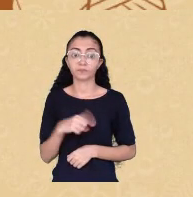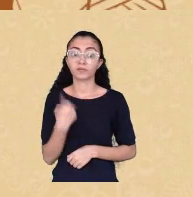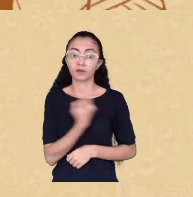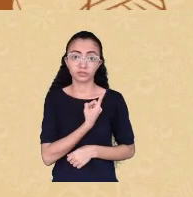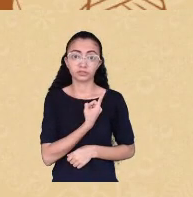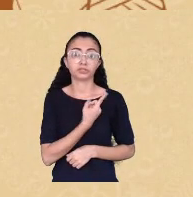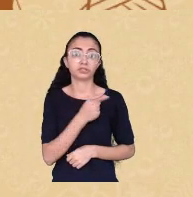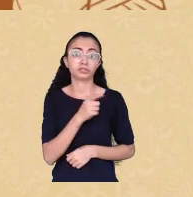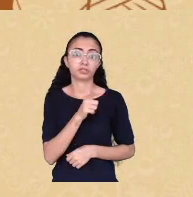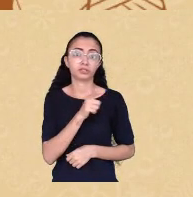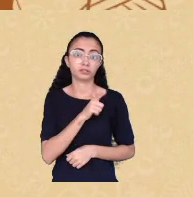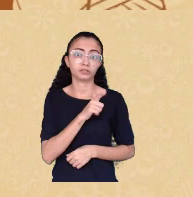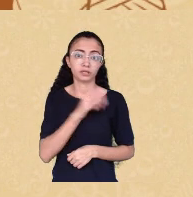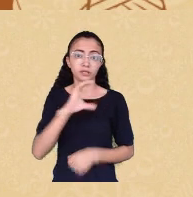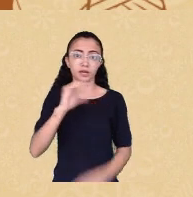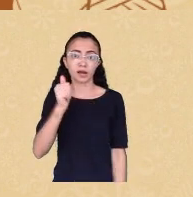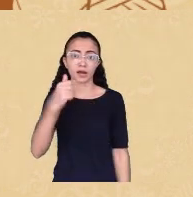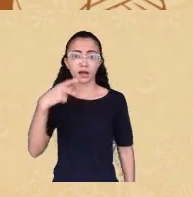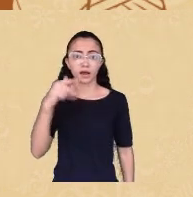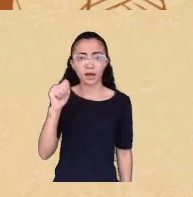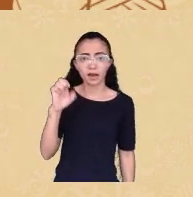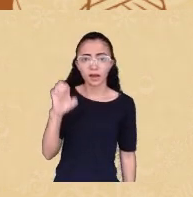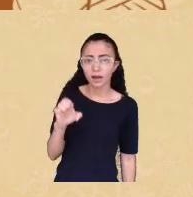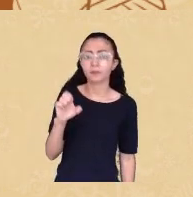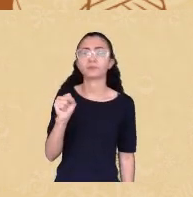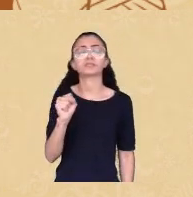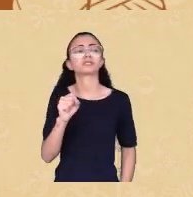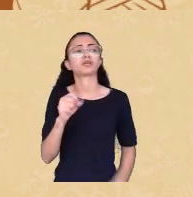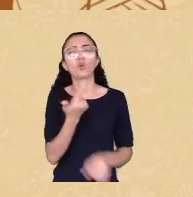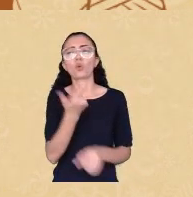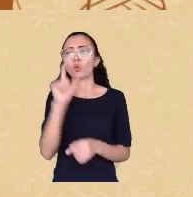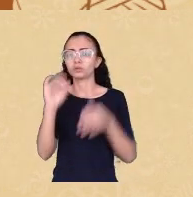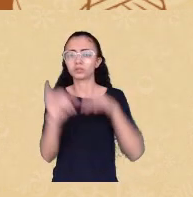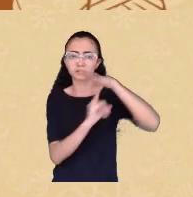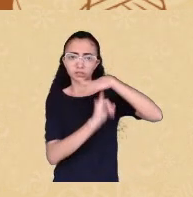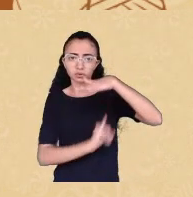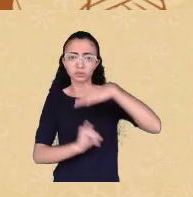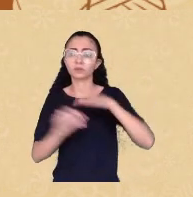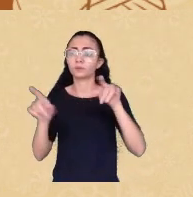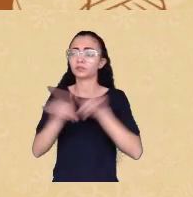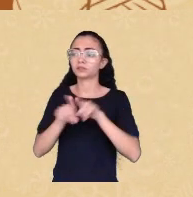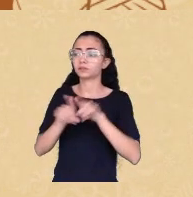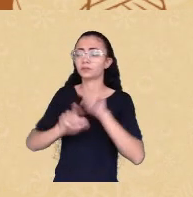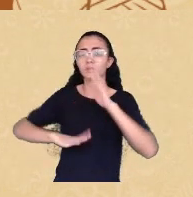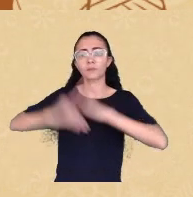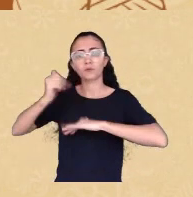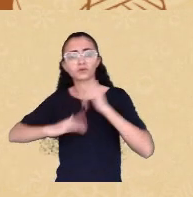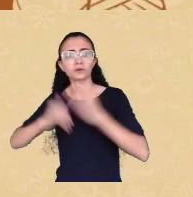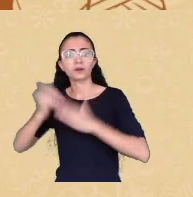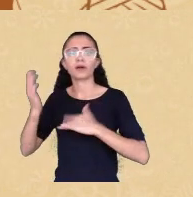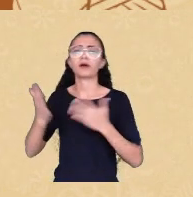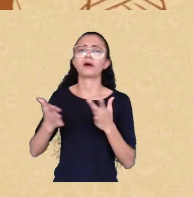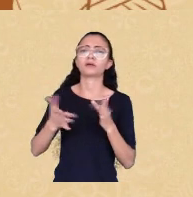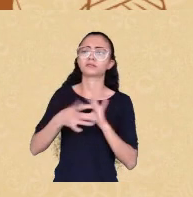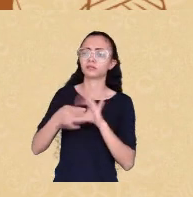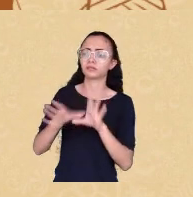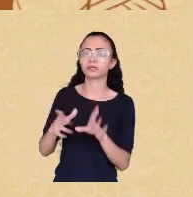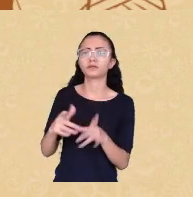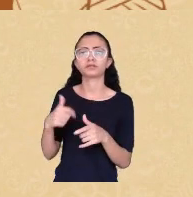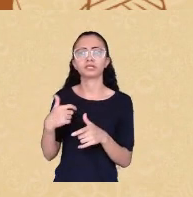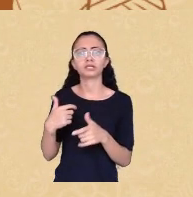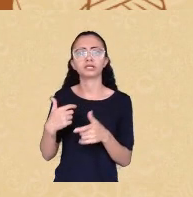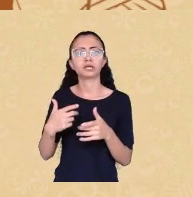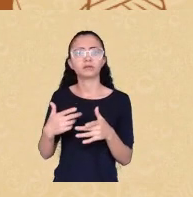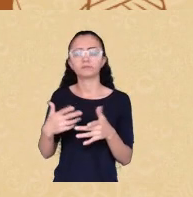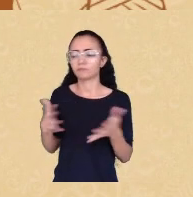CAPS, mais que tenham dificuldades, mas, além deles, também, colegas profissionais liberais que se disponibilizam a receber as pessoas. Não só